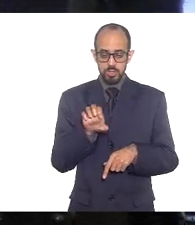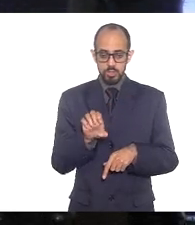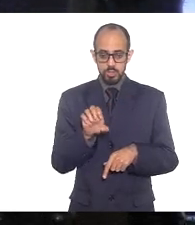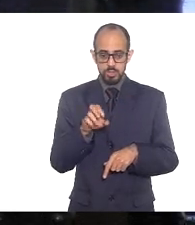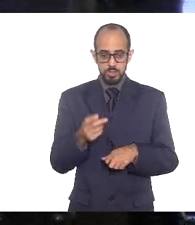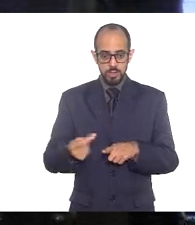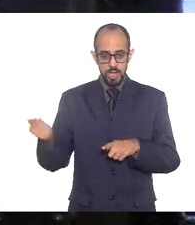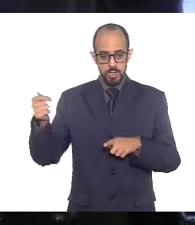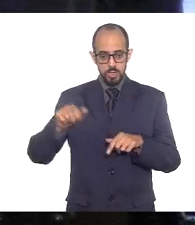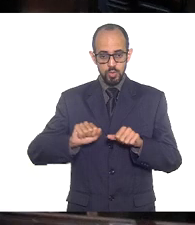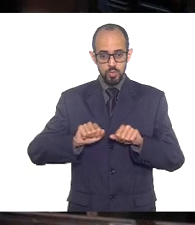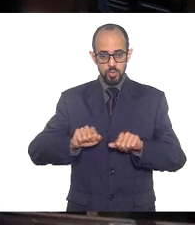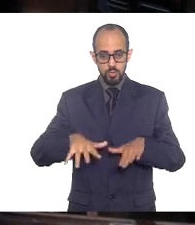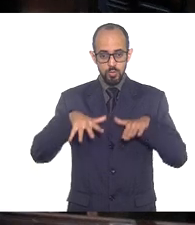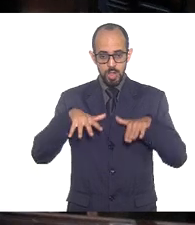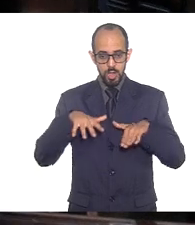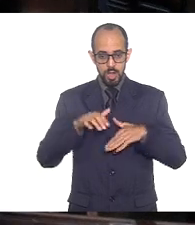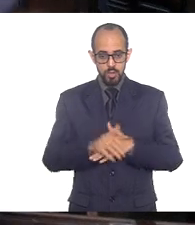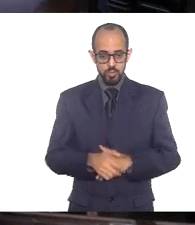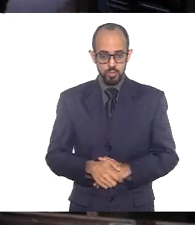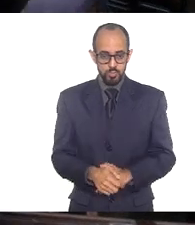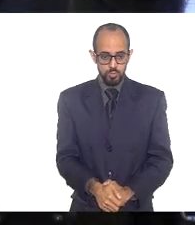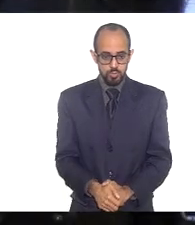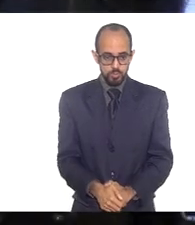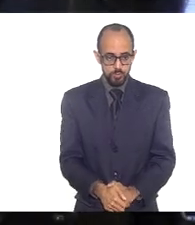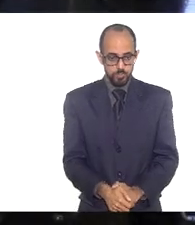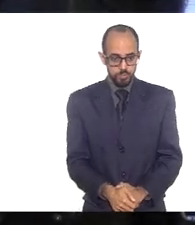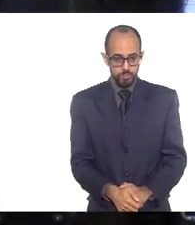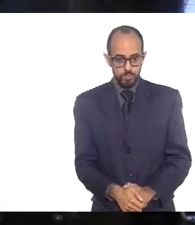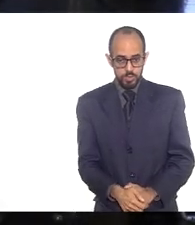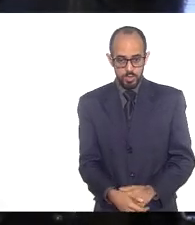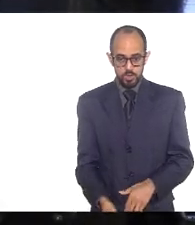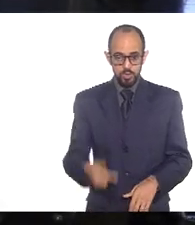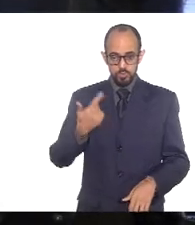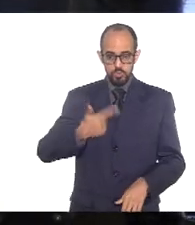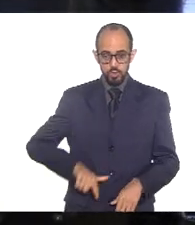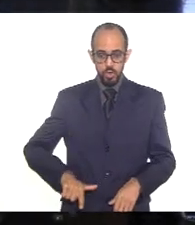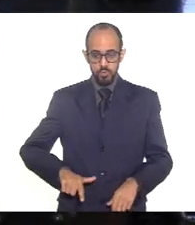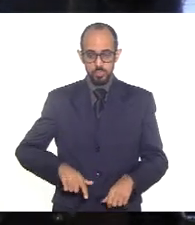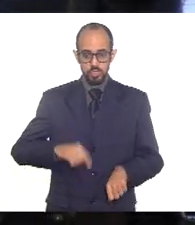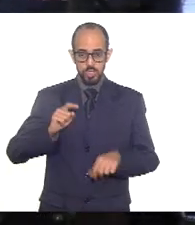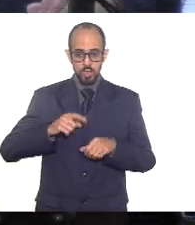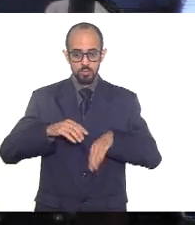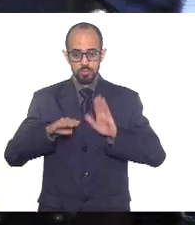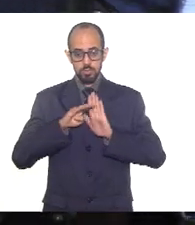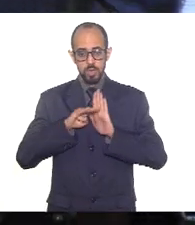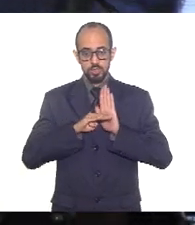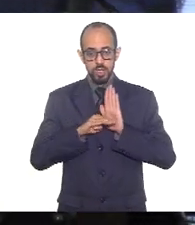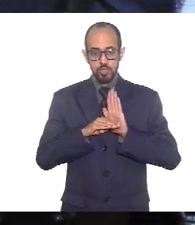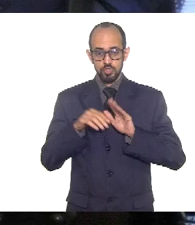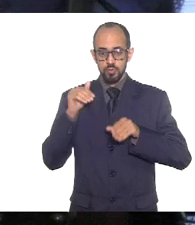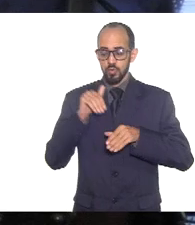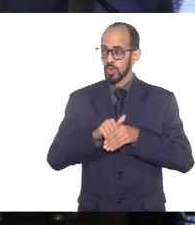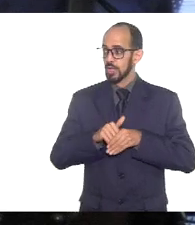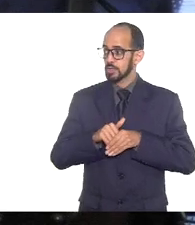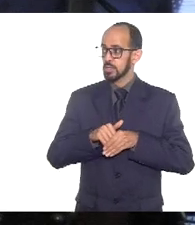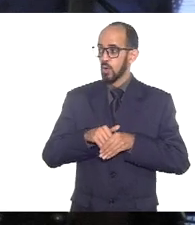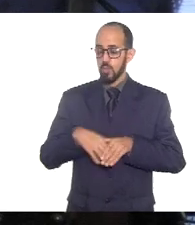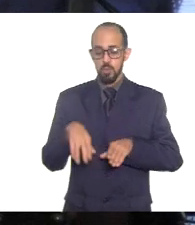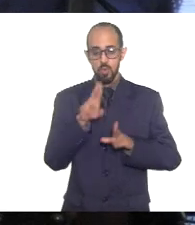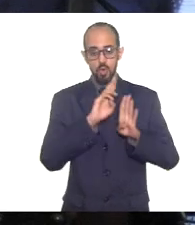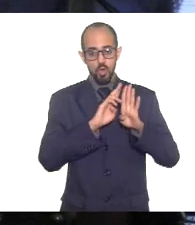minutos para vó dela E mais uma vez estamos em processo de votação votação nominal